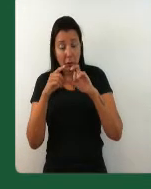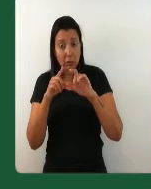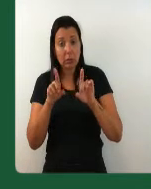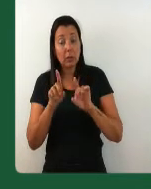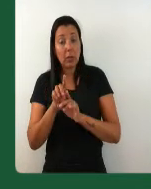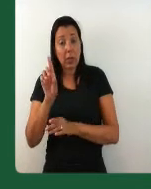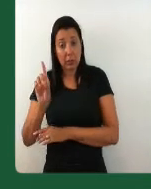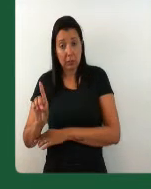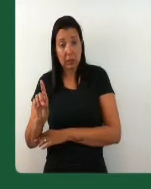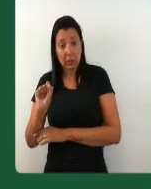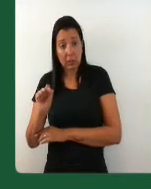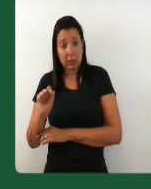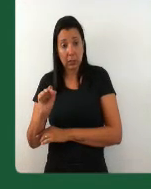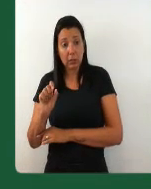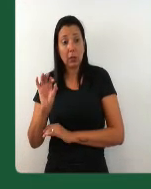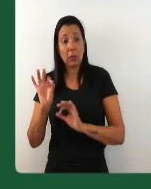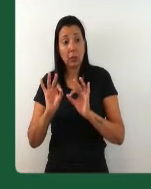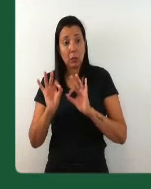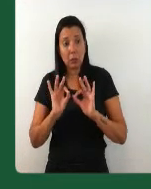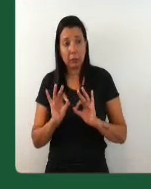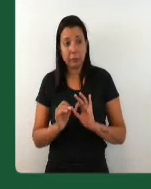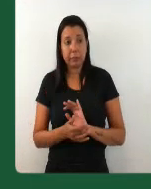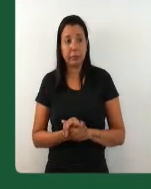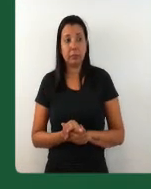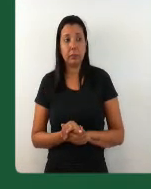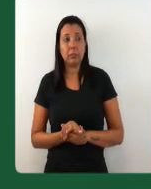correção dessa questão.